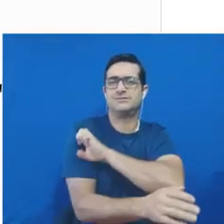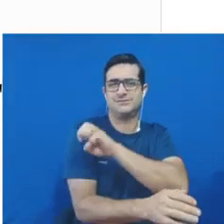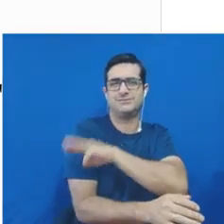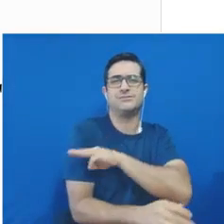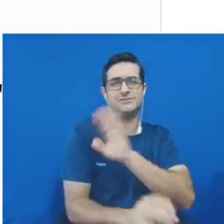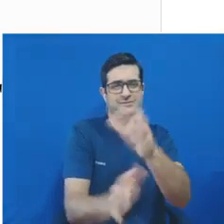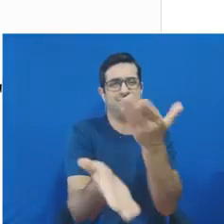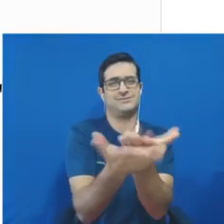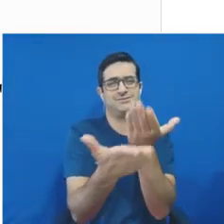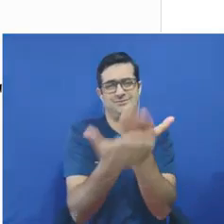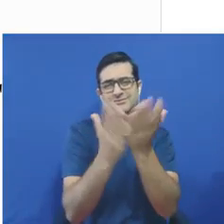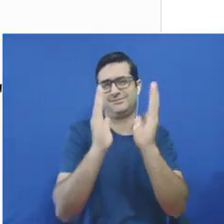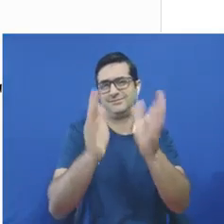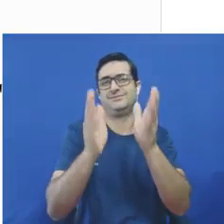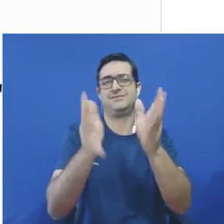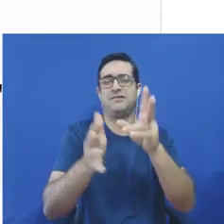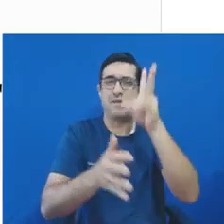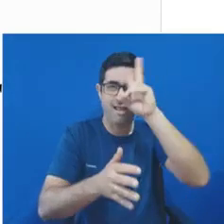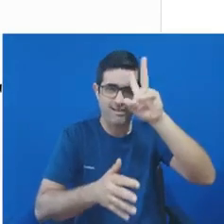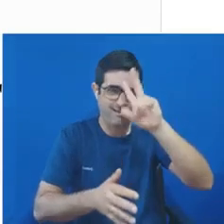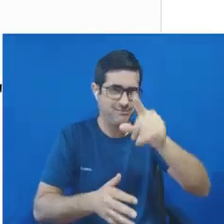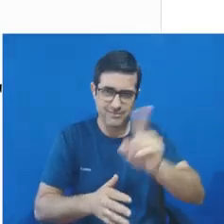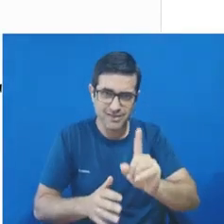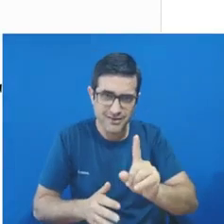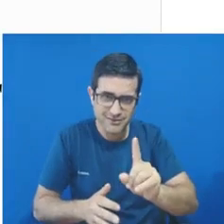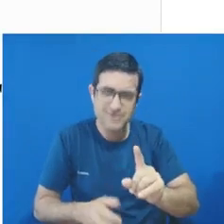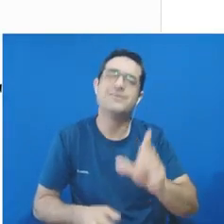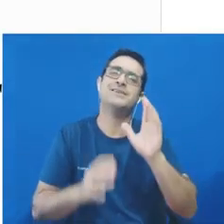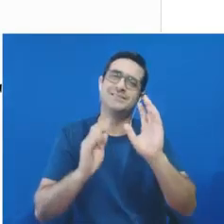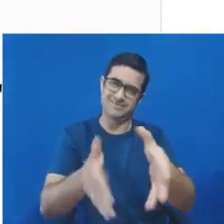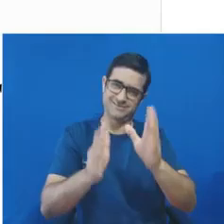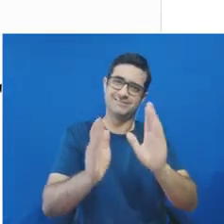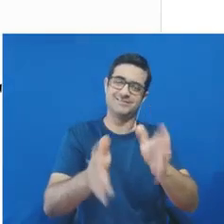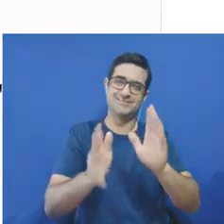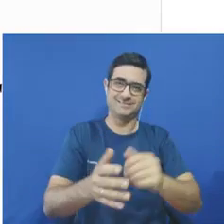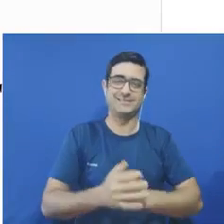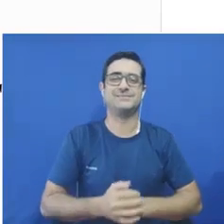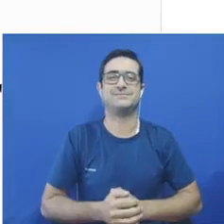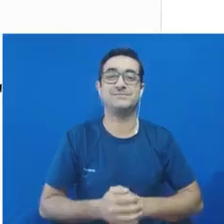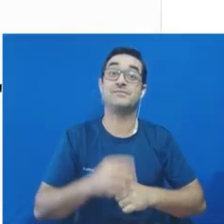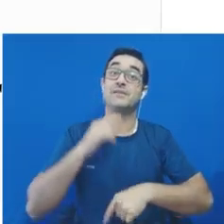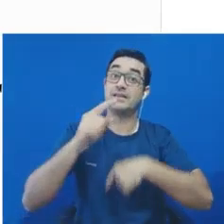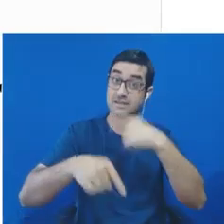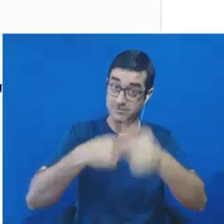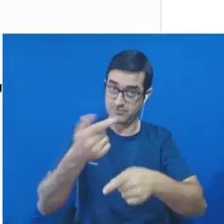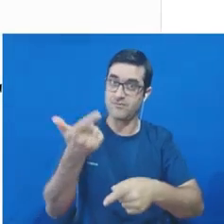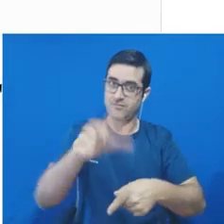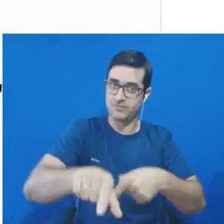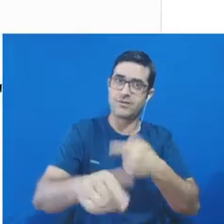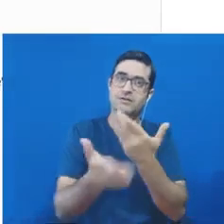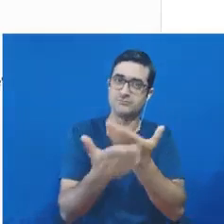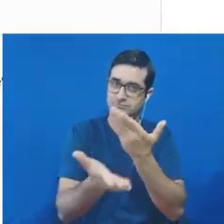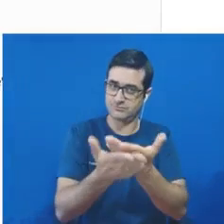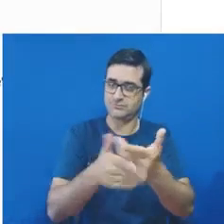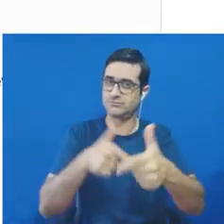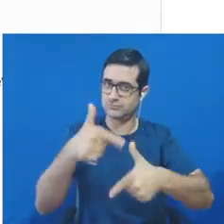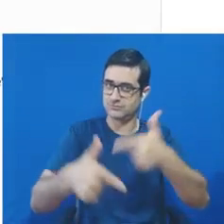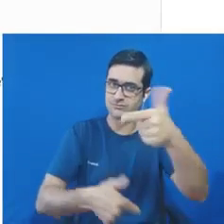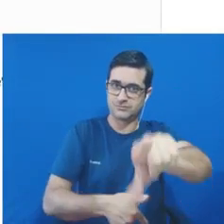muito disso lá no ensino médio. Pode ser que vocês não lembrem, mas por isso a gente vai voltar a trabalhar um pouco